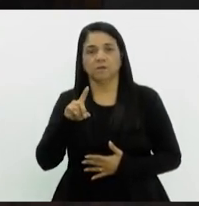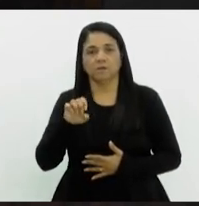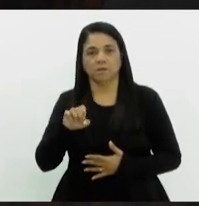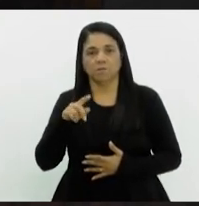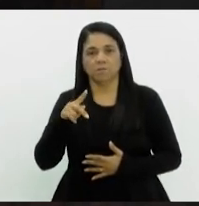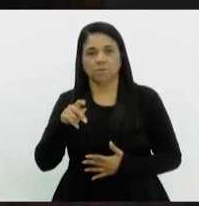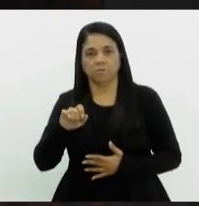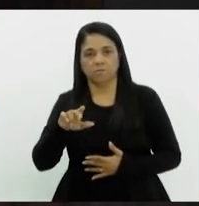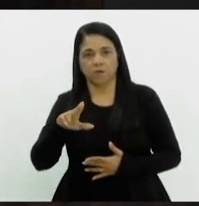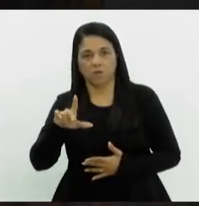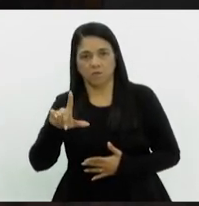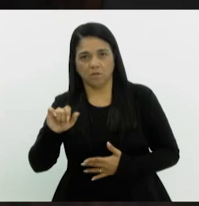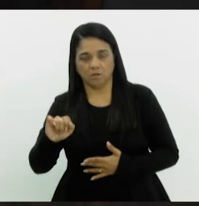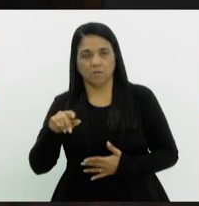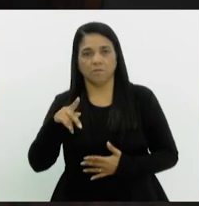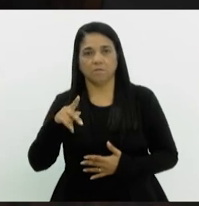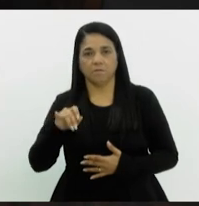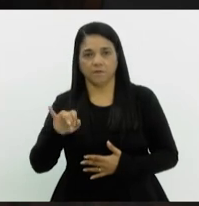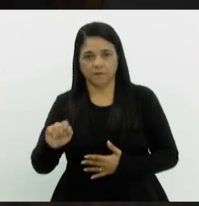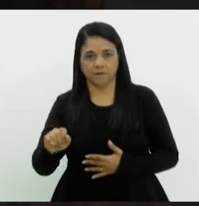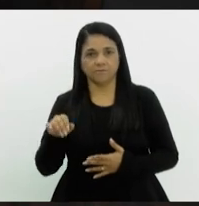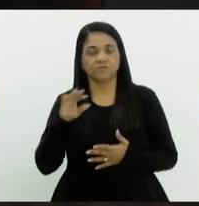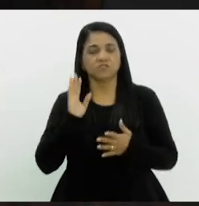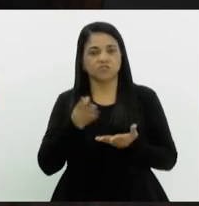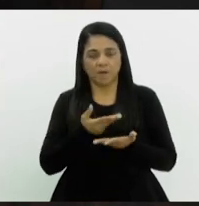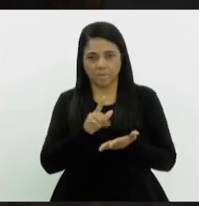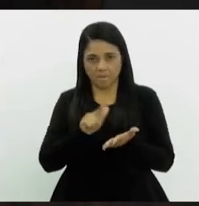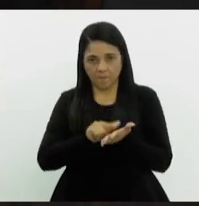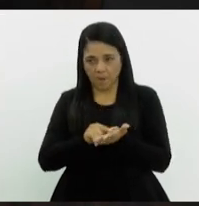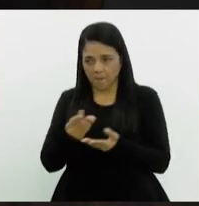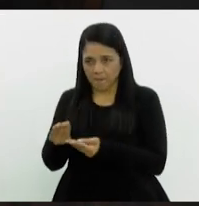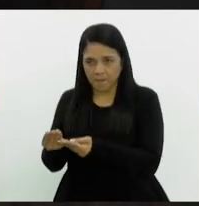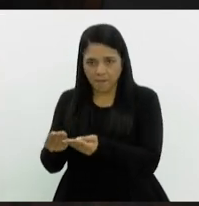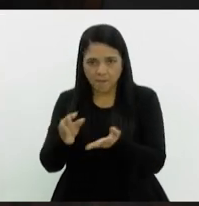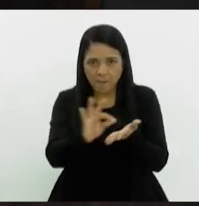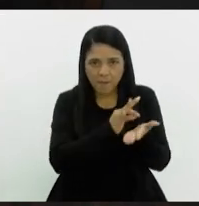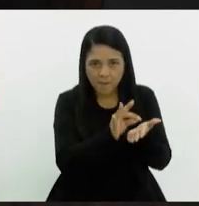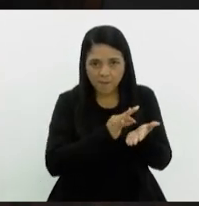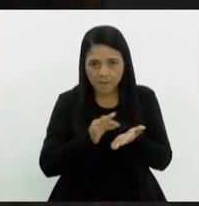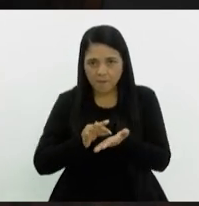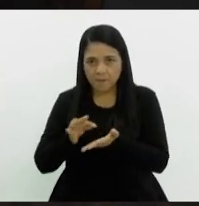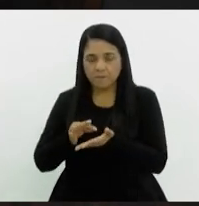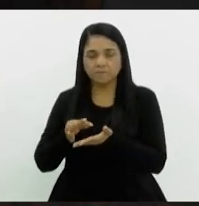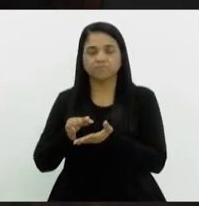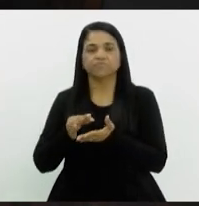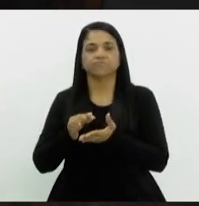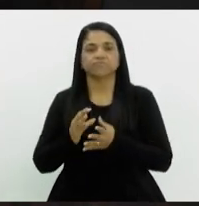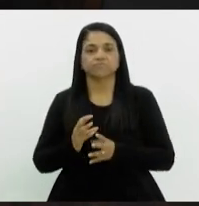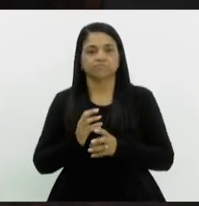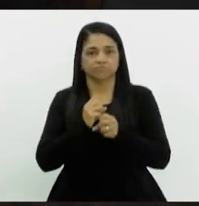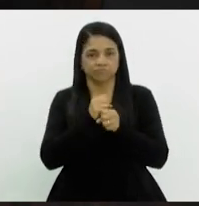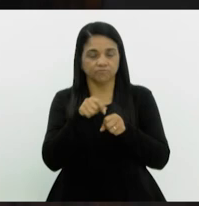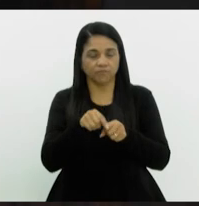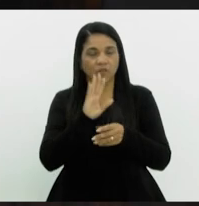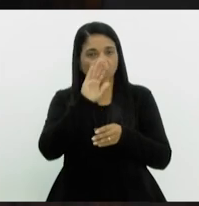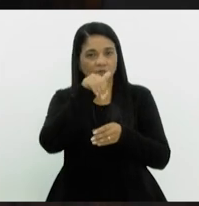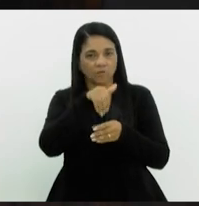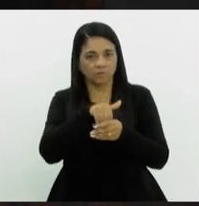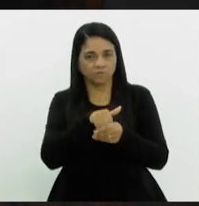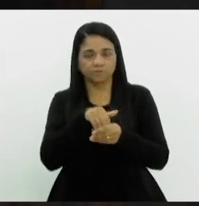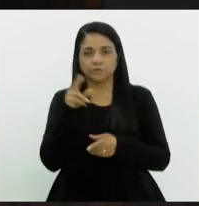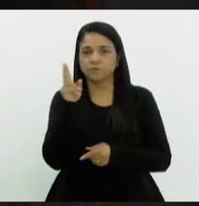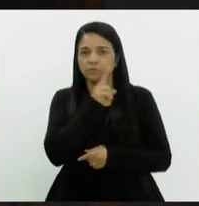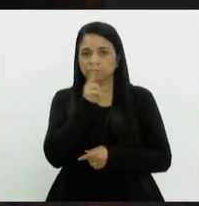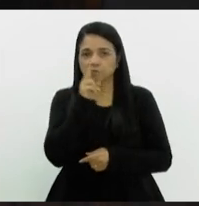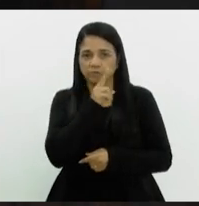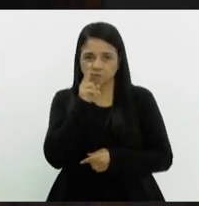Já está passando aí, colhendo as assinaturas de todos, e nós vamos pedir para votar em regime de urgência